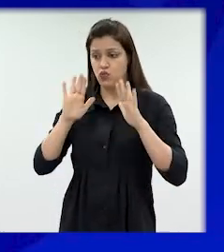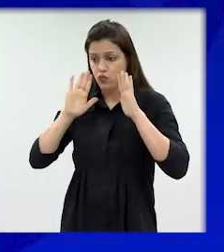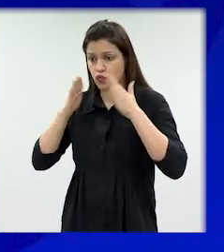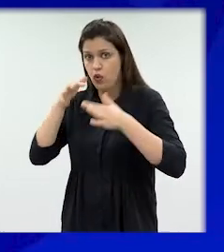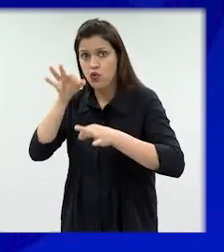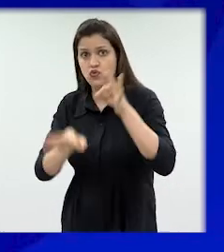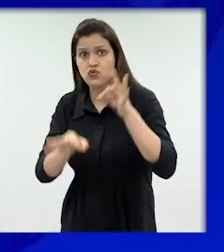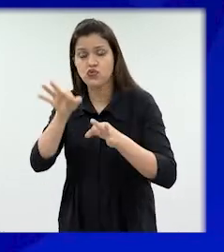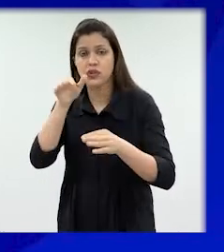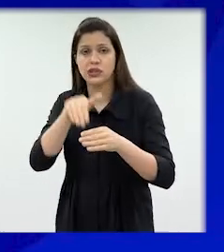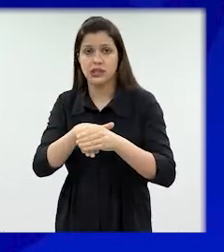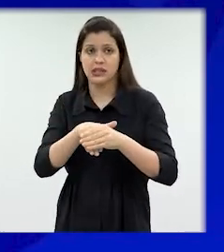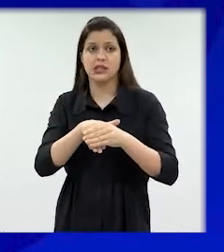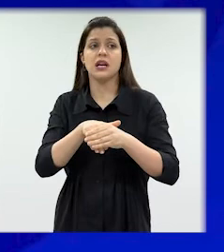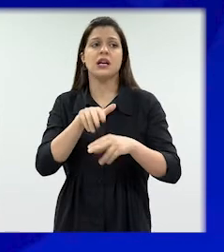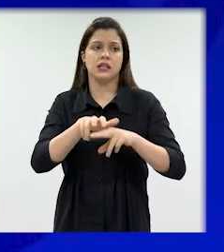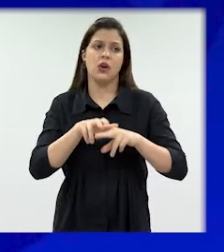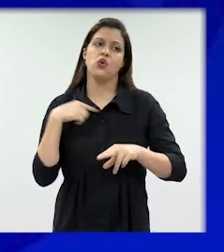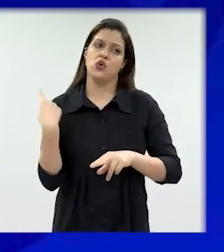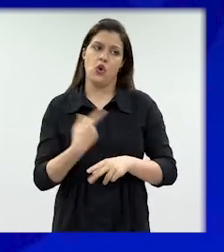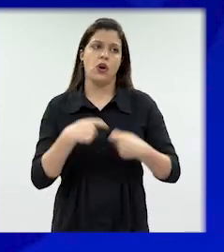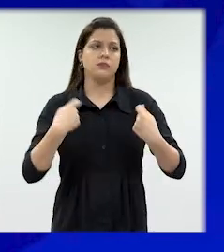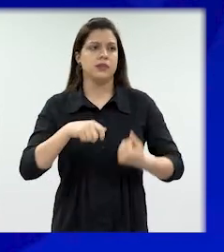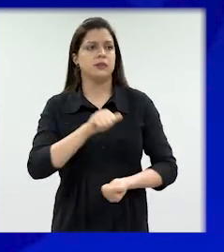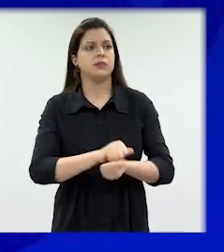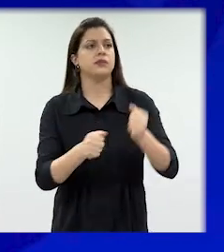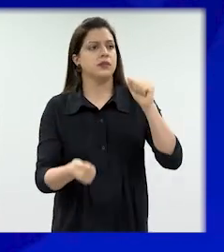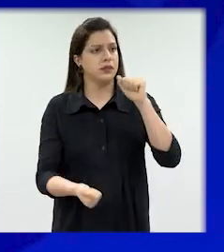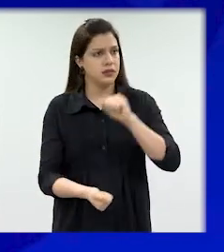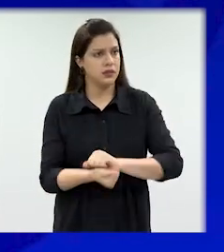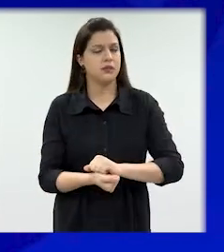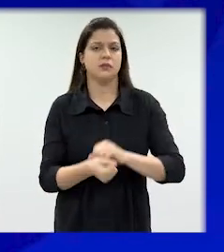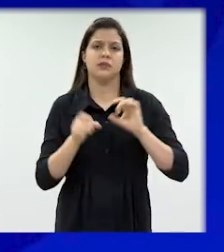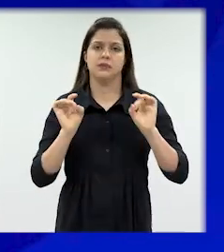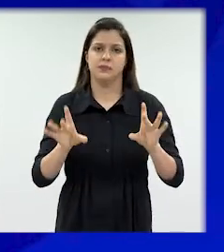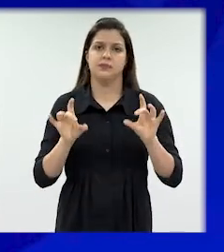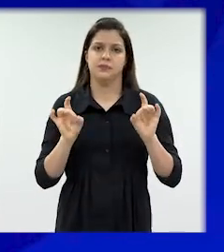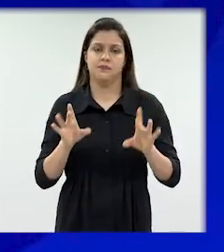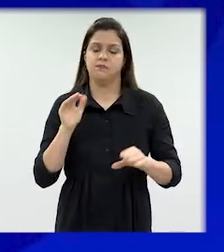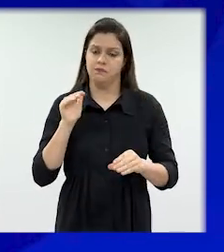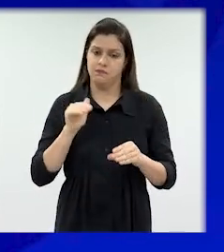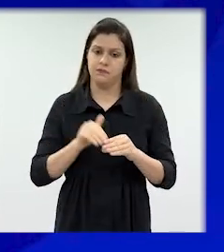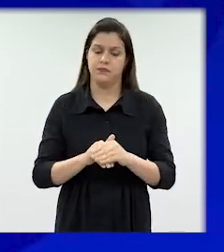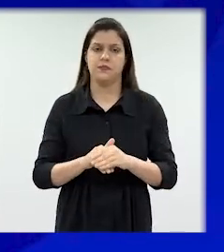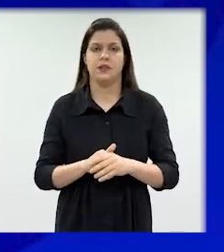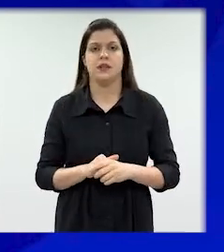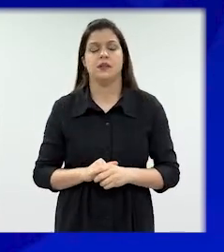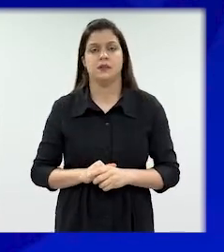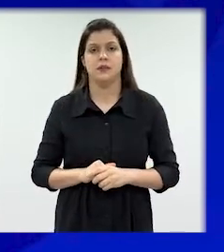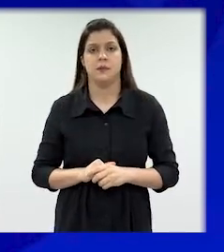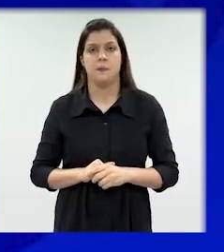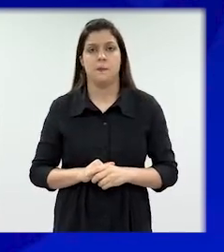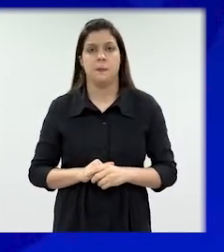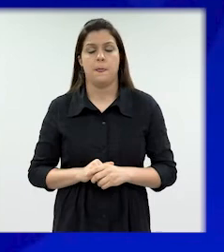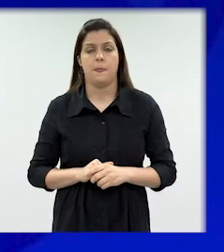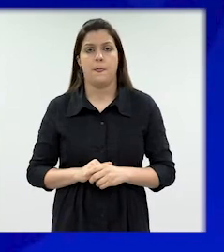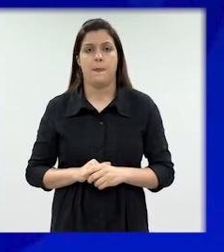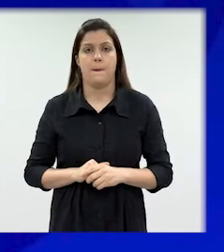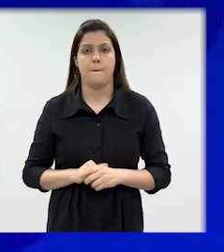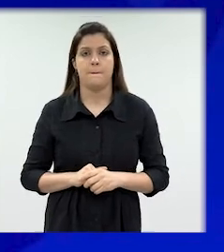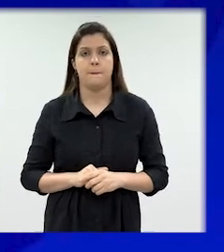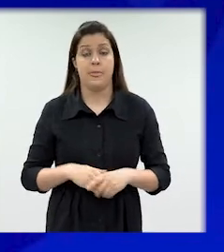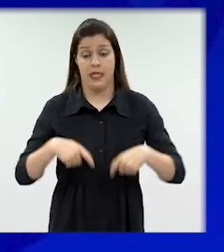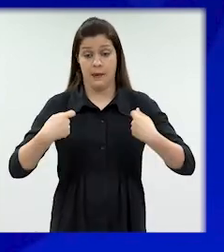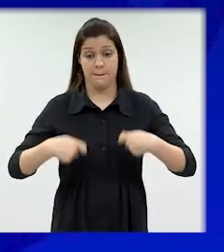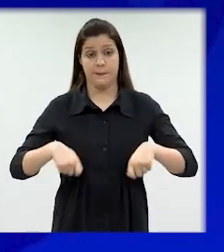nos adaptar, nos orientar dos especialistas para fazer a eleição, que é um marco que precisa